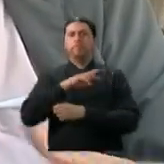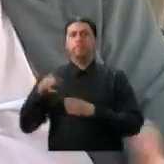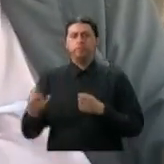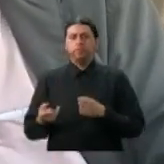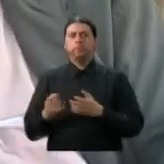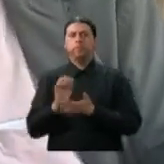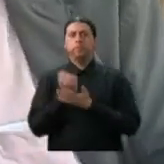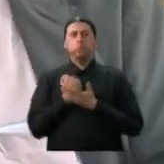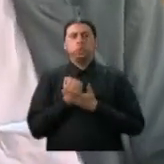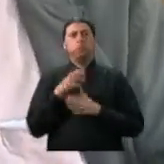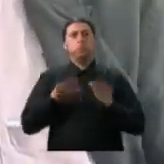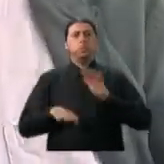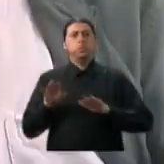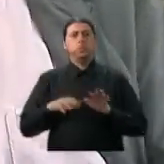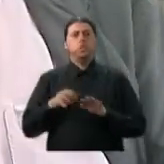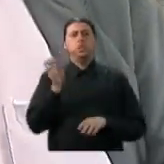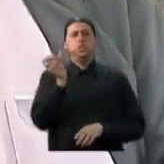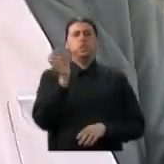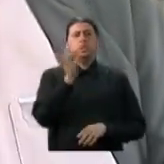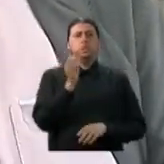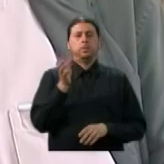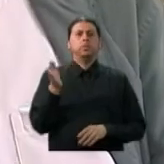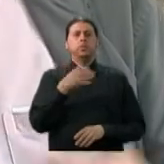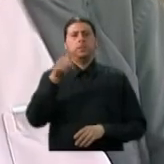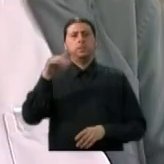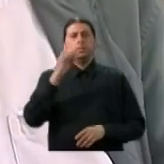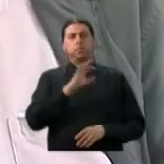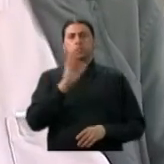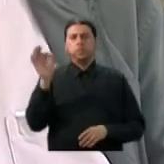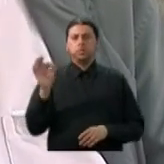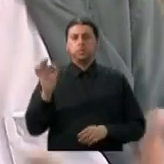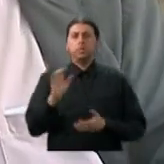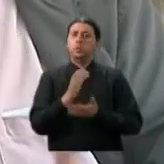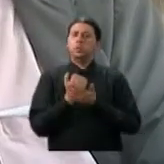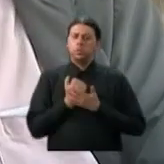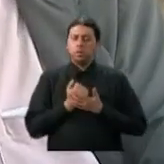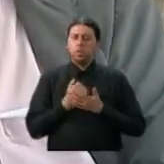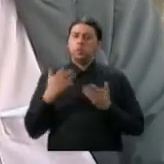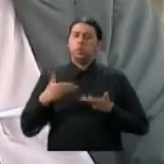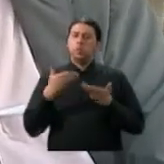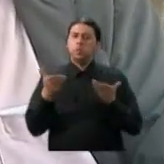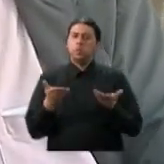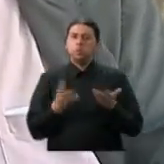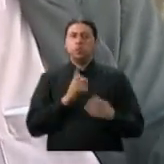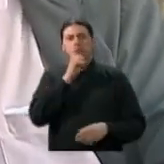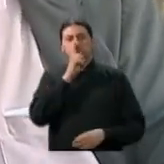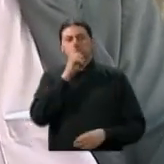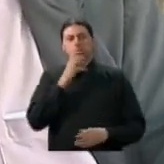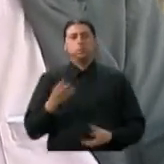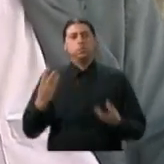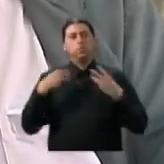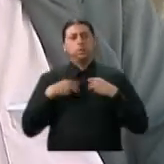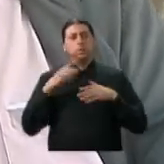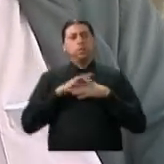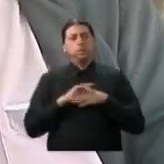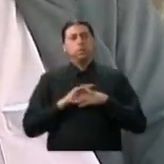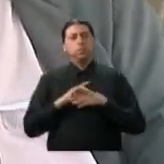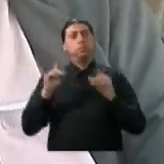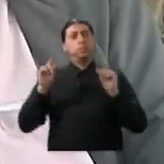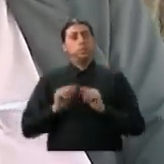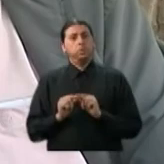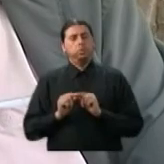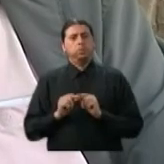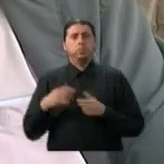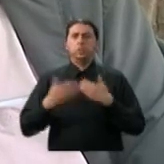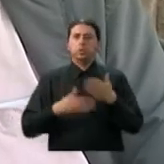proteção de 65%, 70%. Só que dá uma proteção, né? O risco de contrair a doença é bem menor. Então,